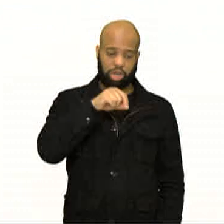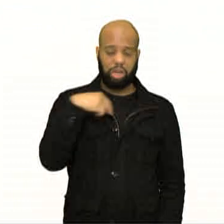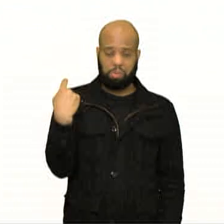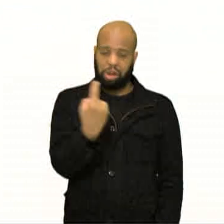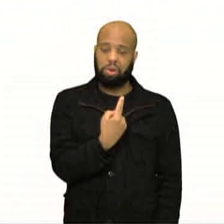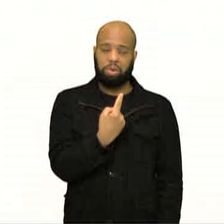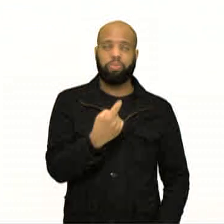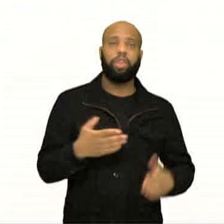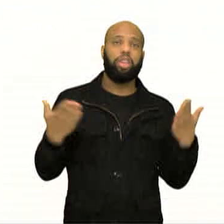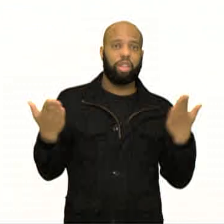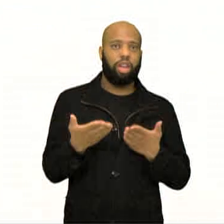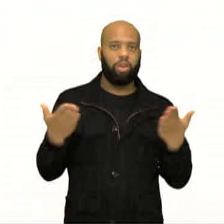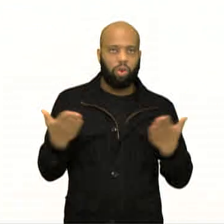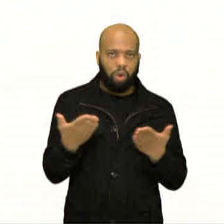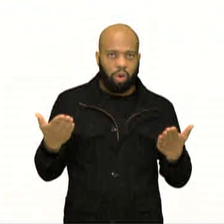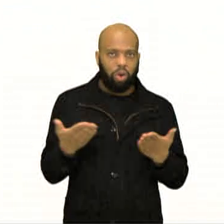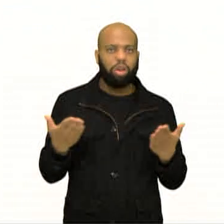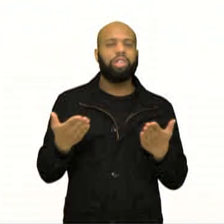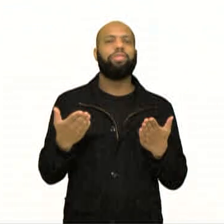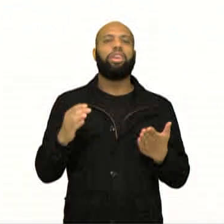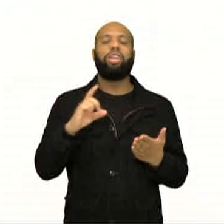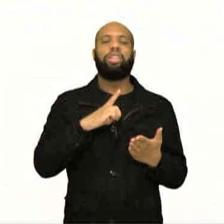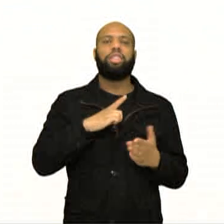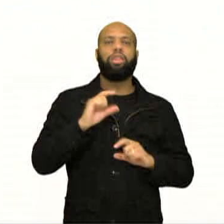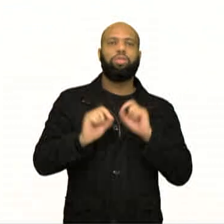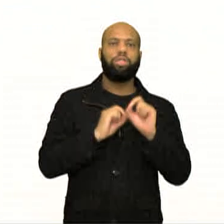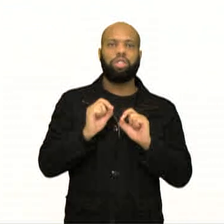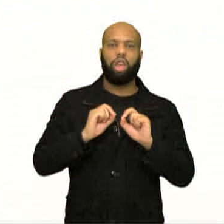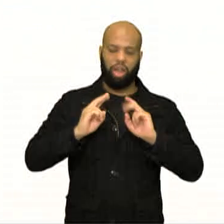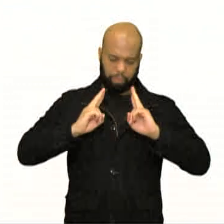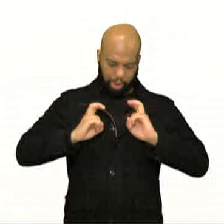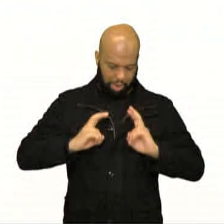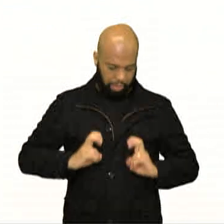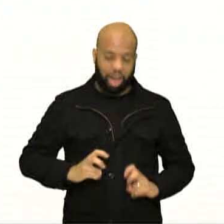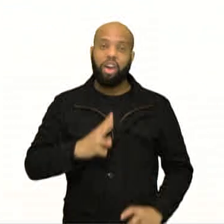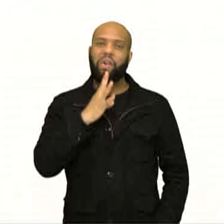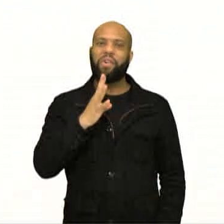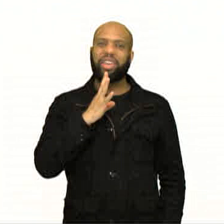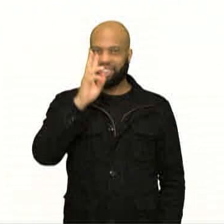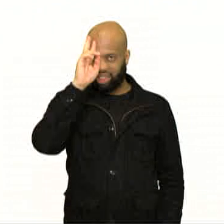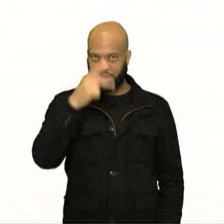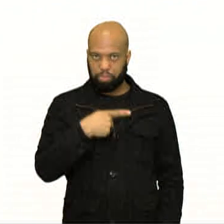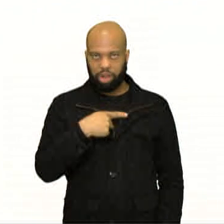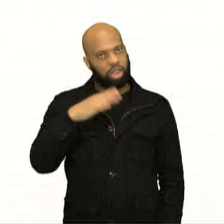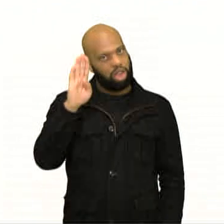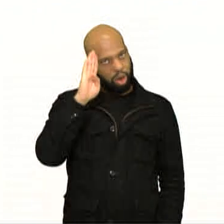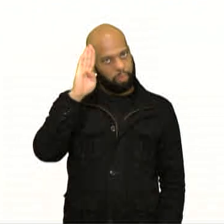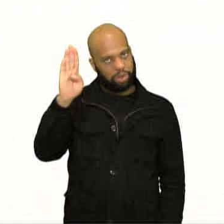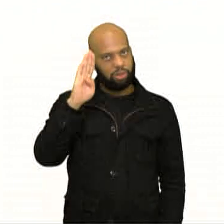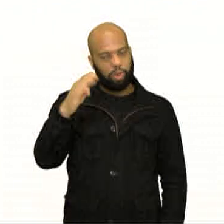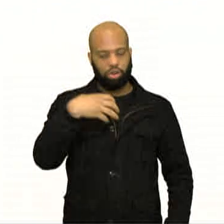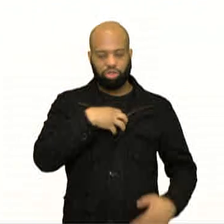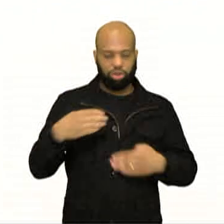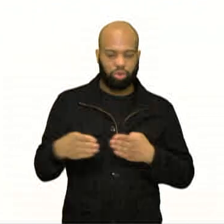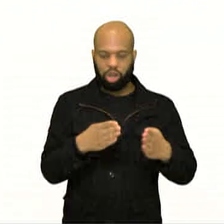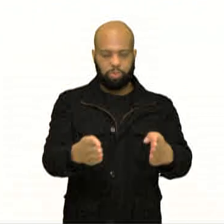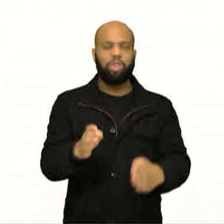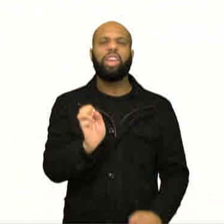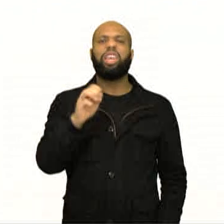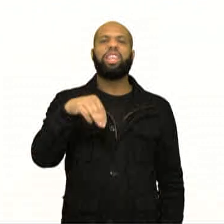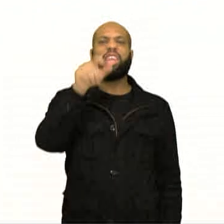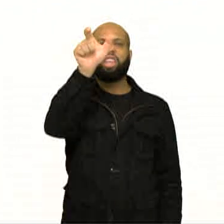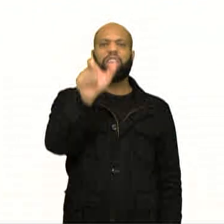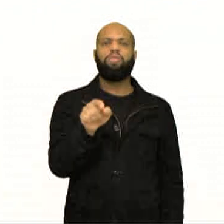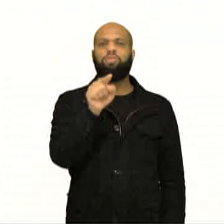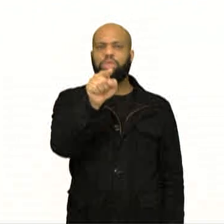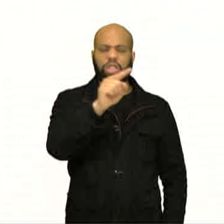nós. Agora, porém, o autoconhecimento é o principal caminho. Quem é você como profissional? O